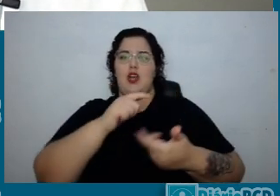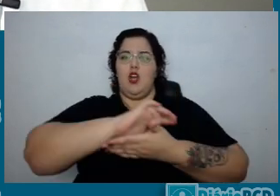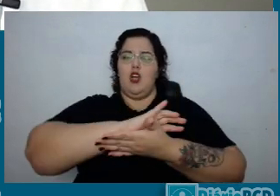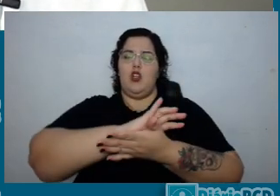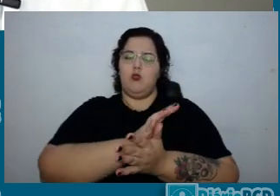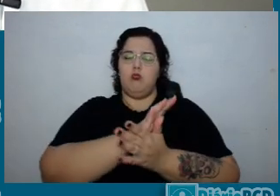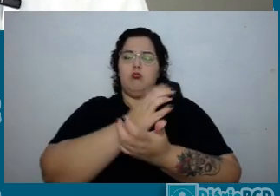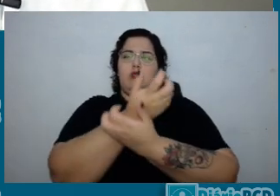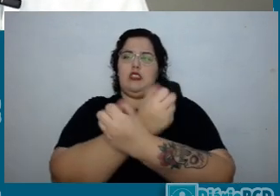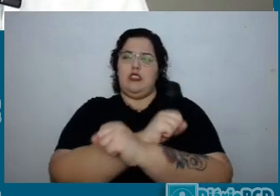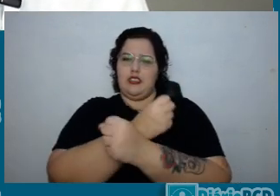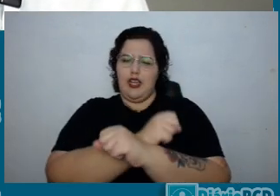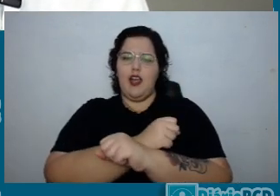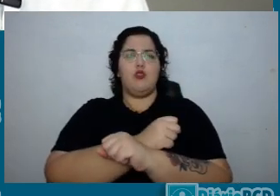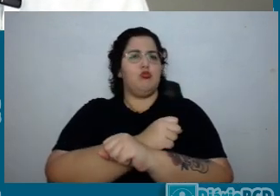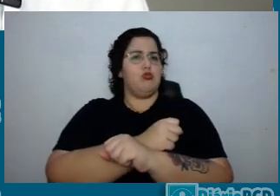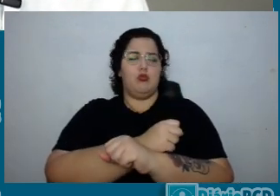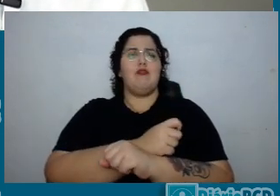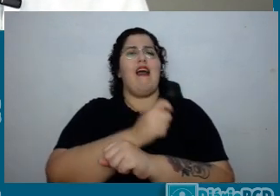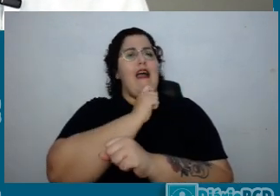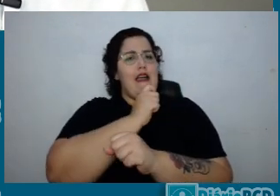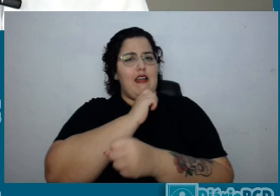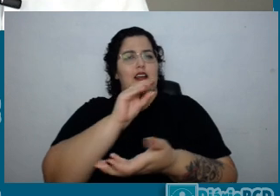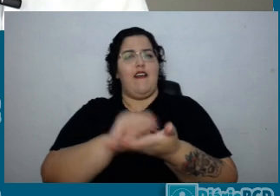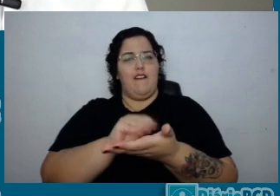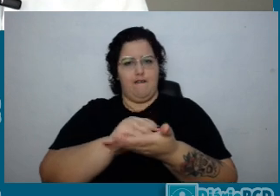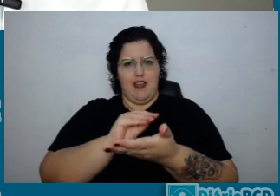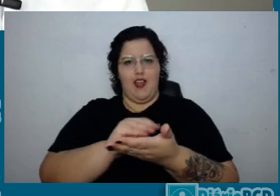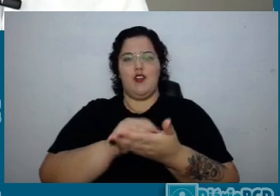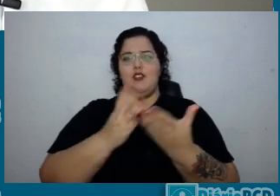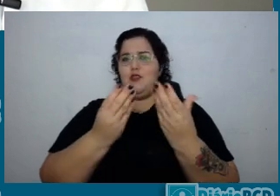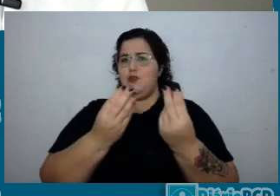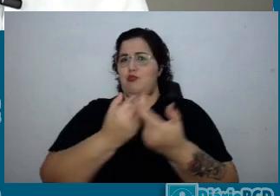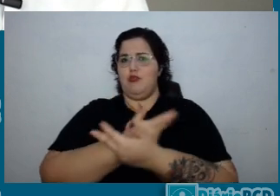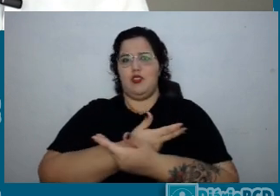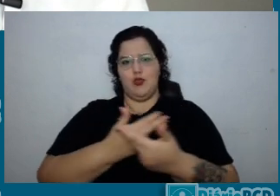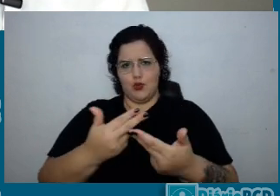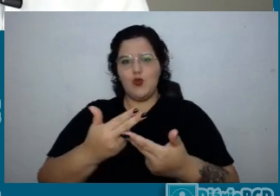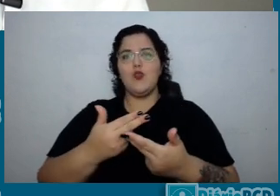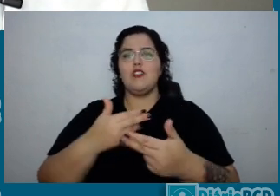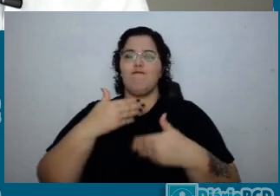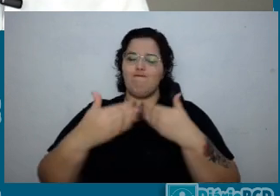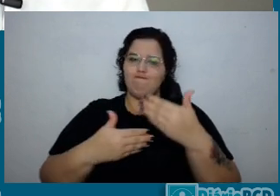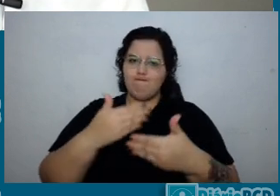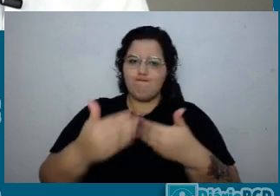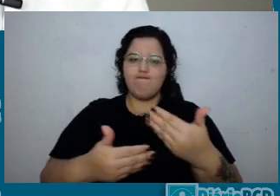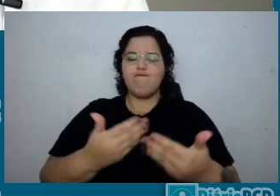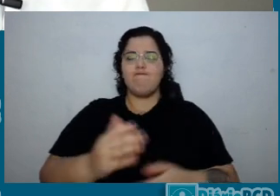Escravo, apontando o quanto a gente ainda precisa conceber